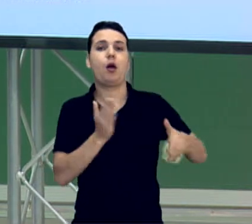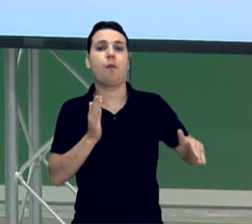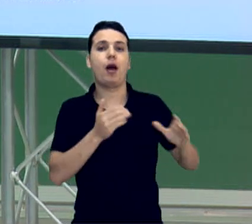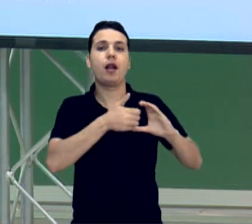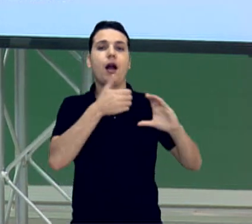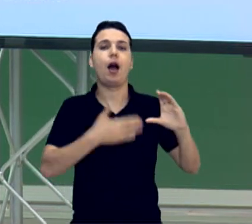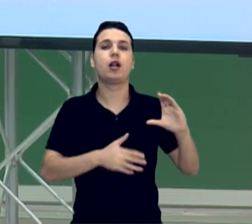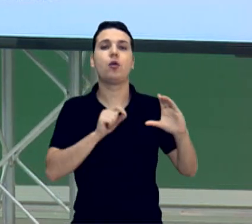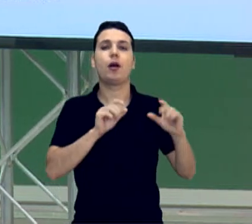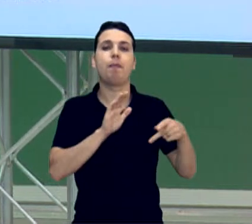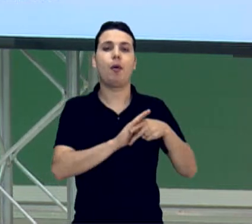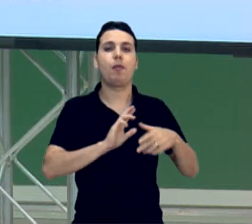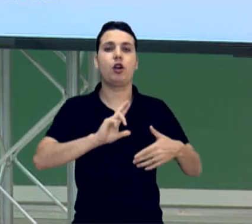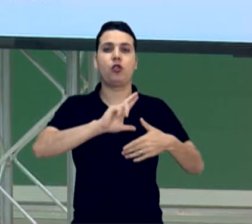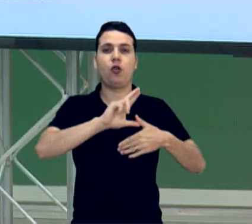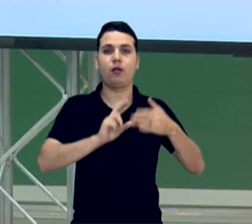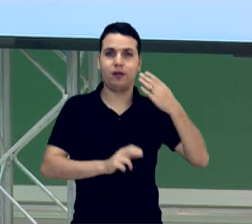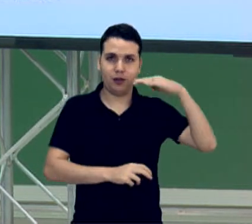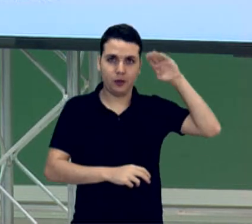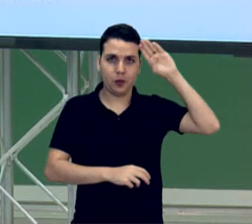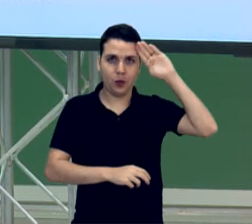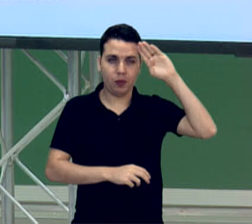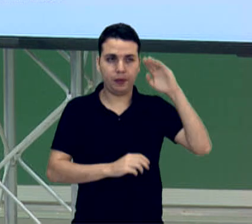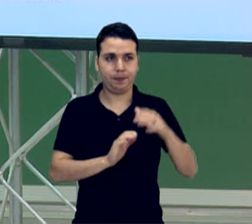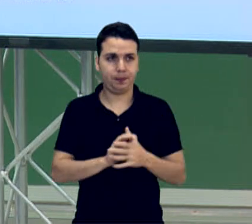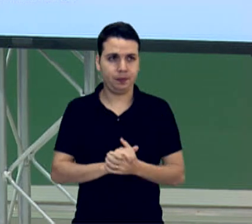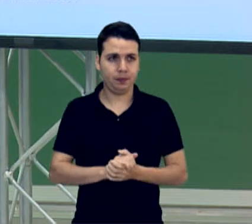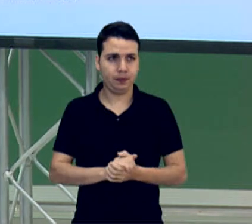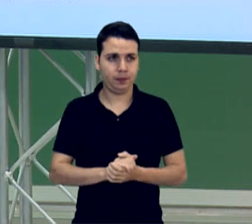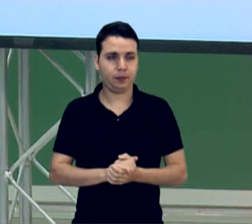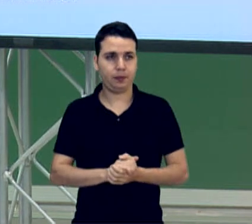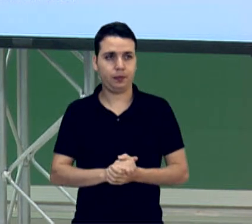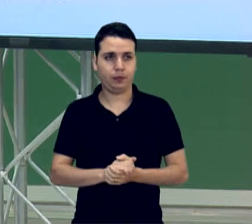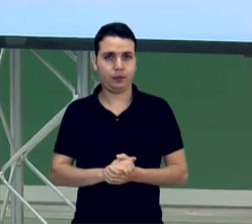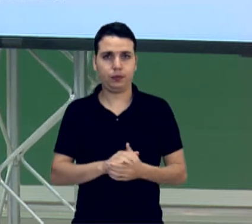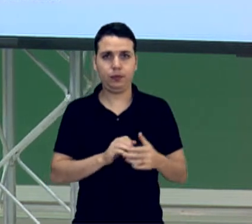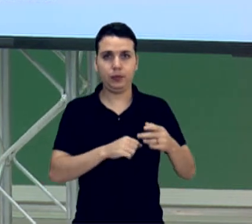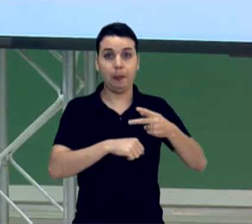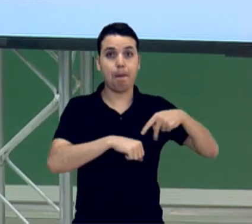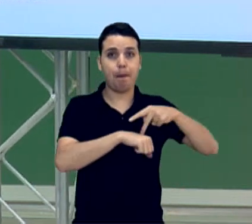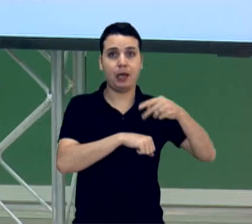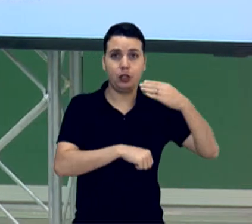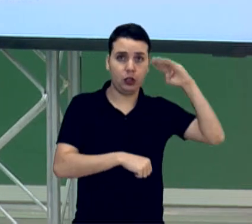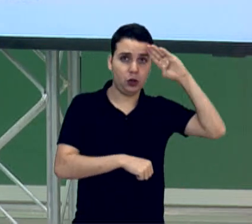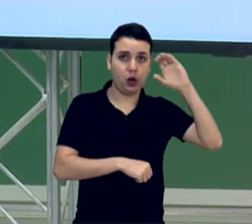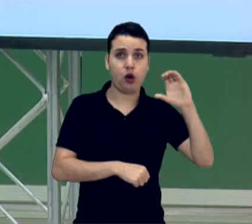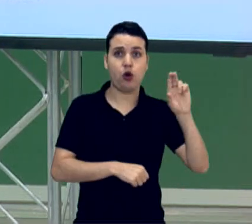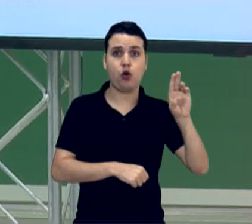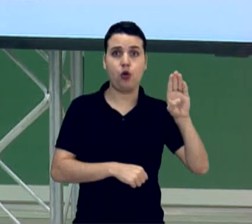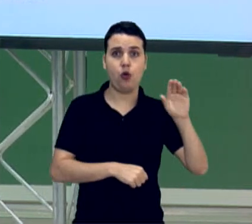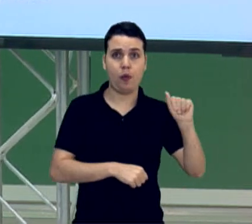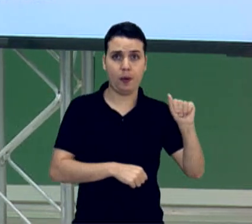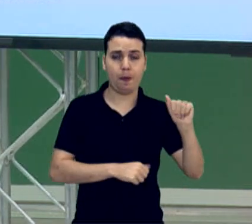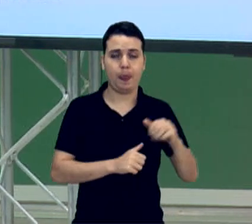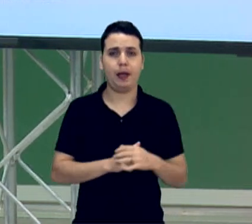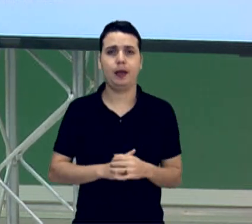latina de Cuba. Existem muitos concursos, né? Em Nova York, em várias cidades,